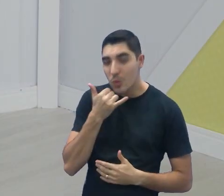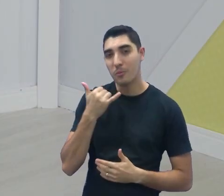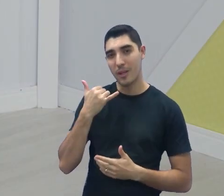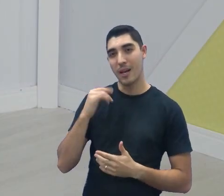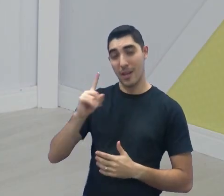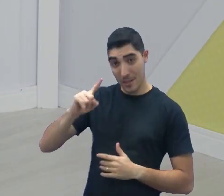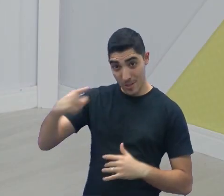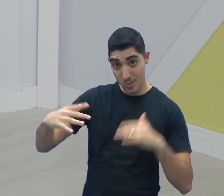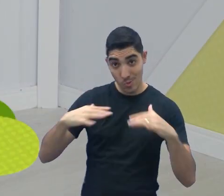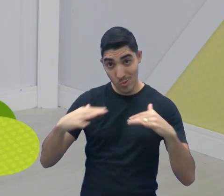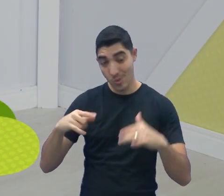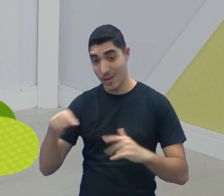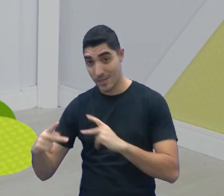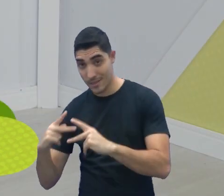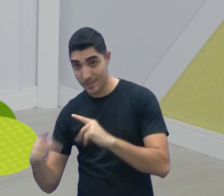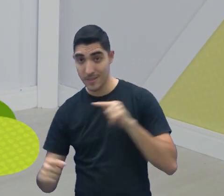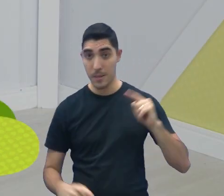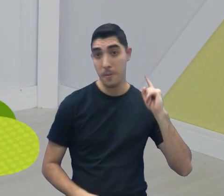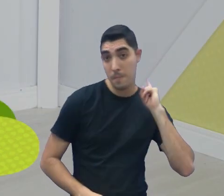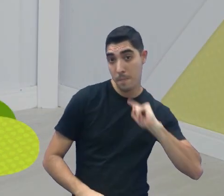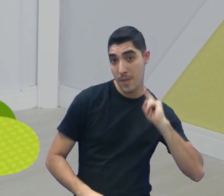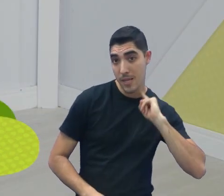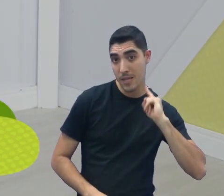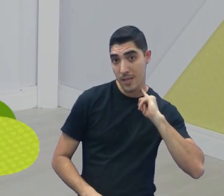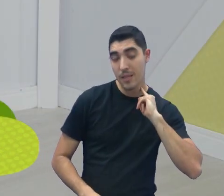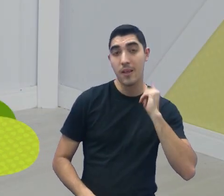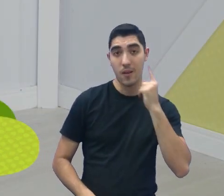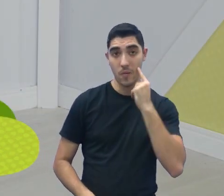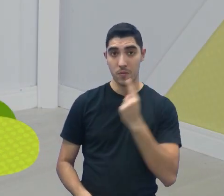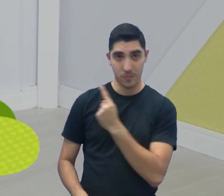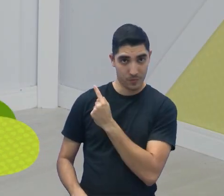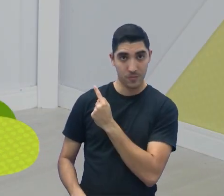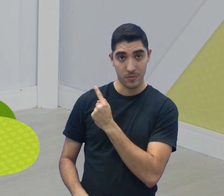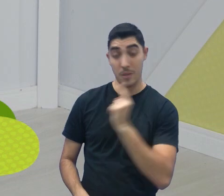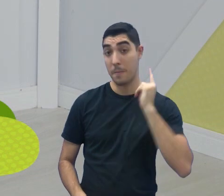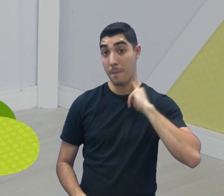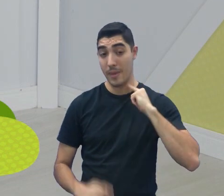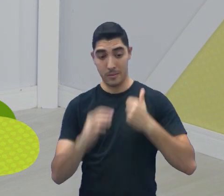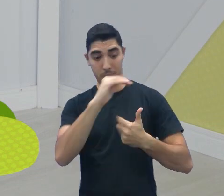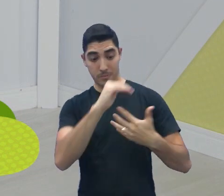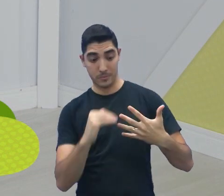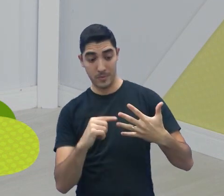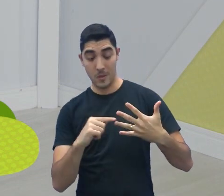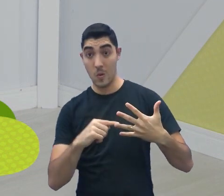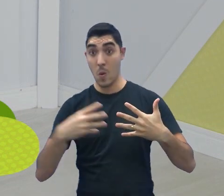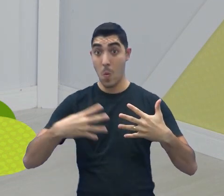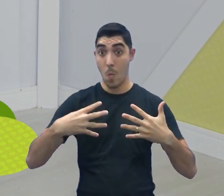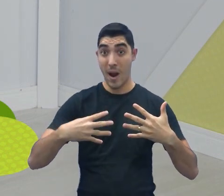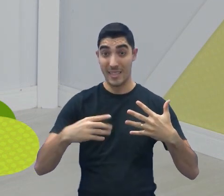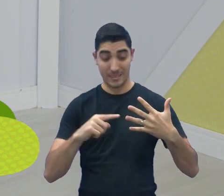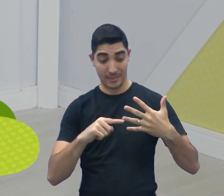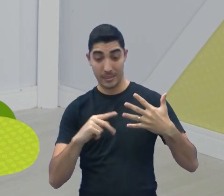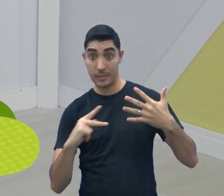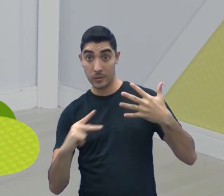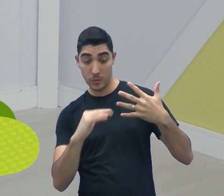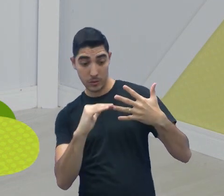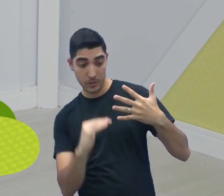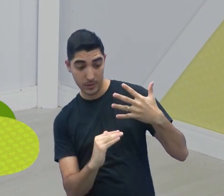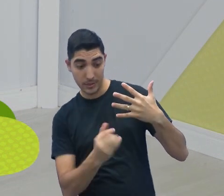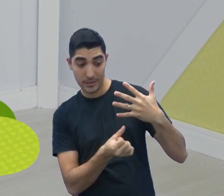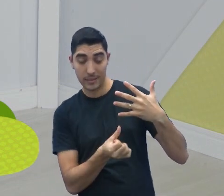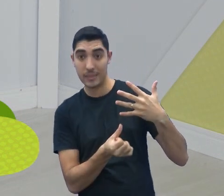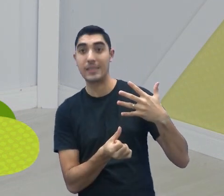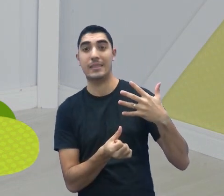José é ali. Volta a primeira parte, Matheus, me perdoe. O Minas está ali, ó, 4º colocado. Ou seja, confronto mais do que direto. Minas e São